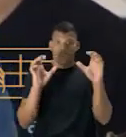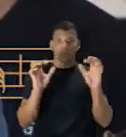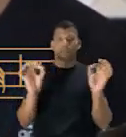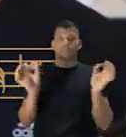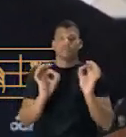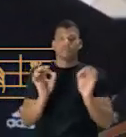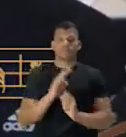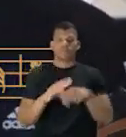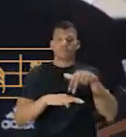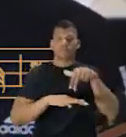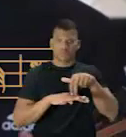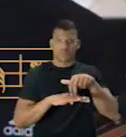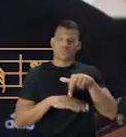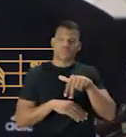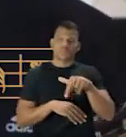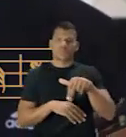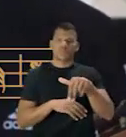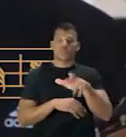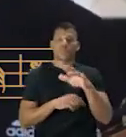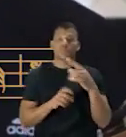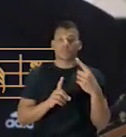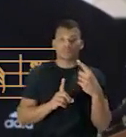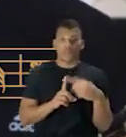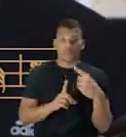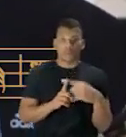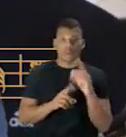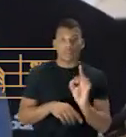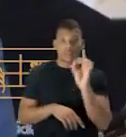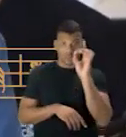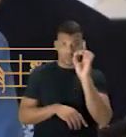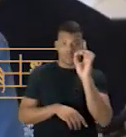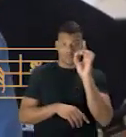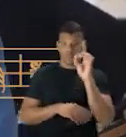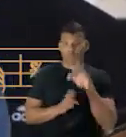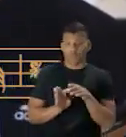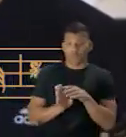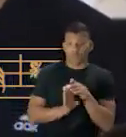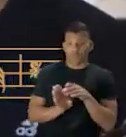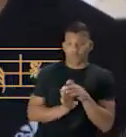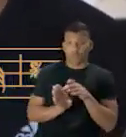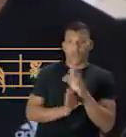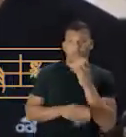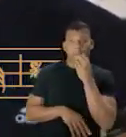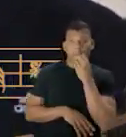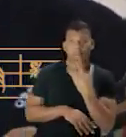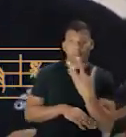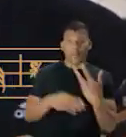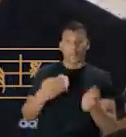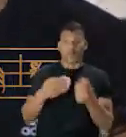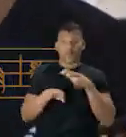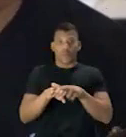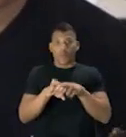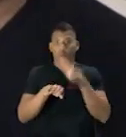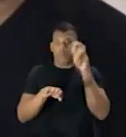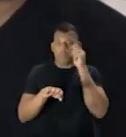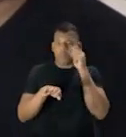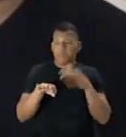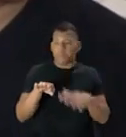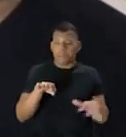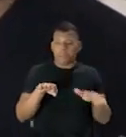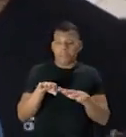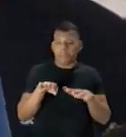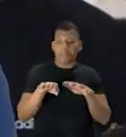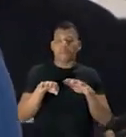derrube, nem na terra, nem no céu. Até porque Deus também, que é bom de